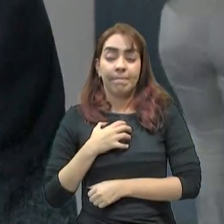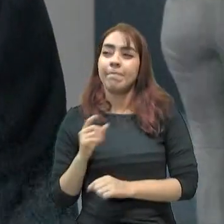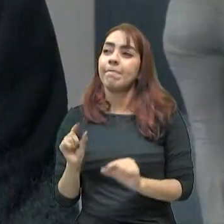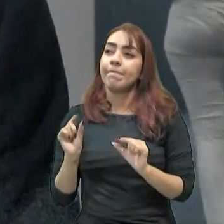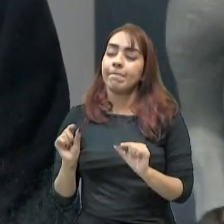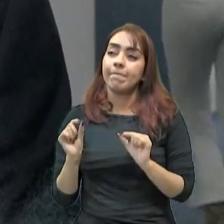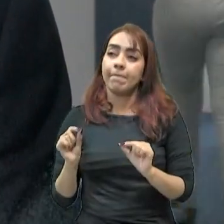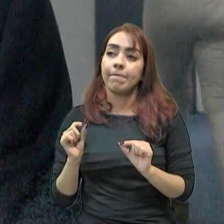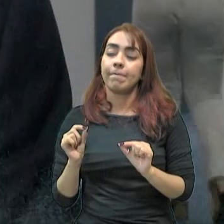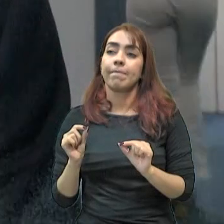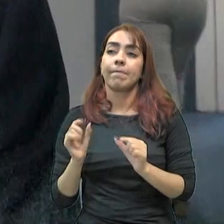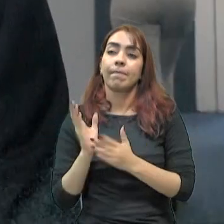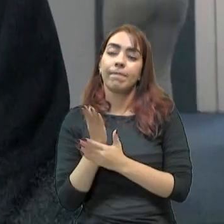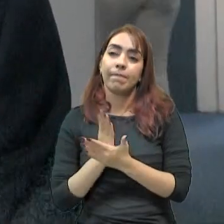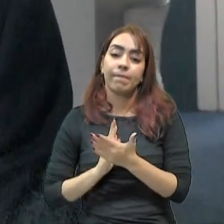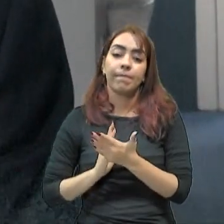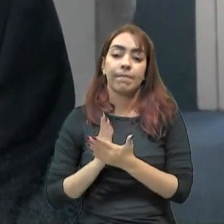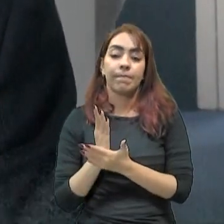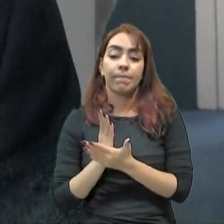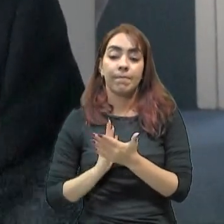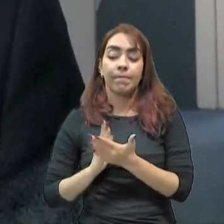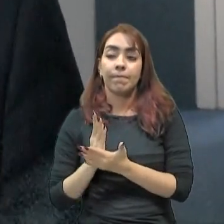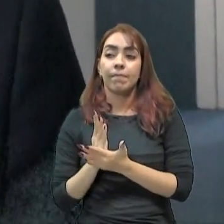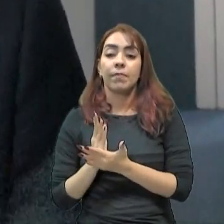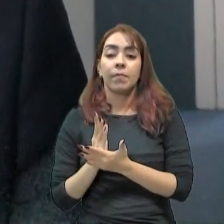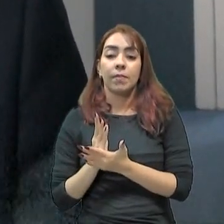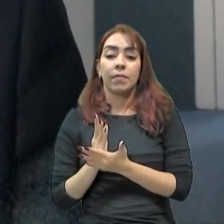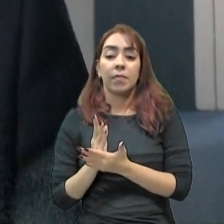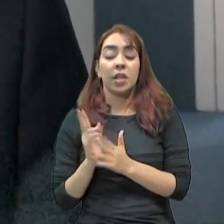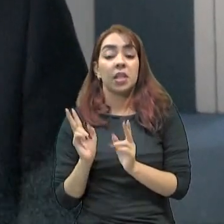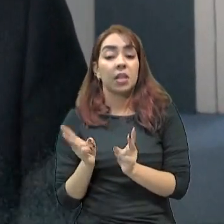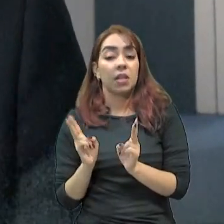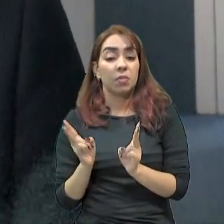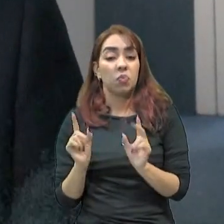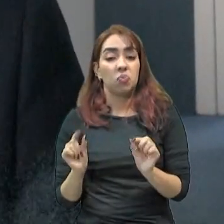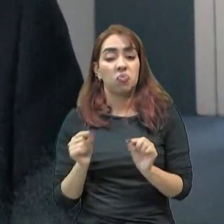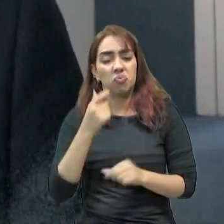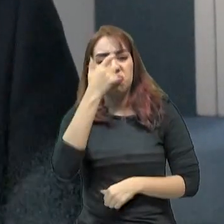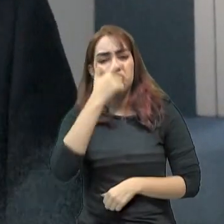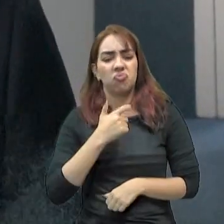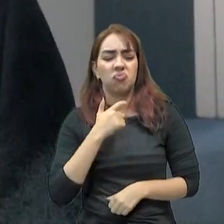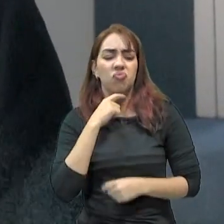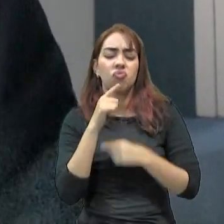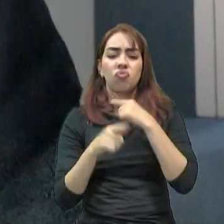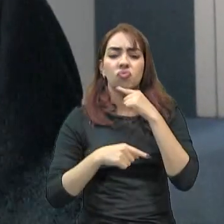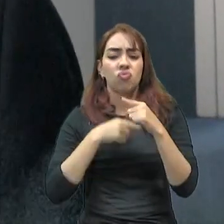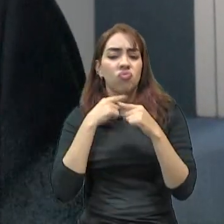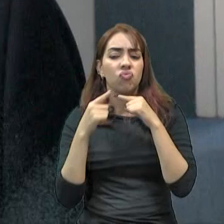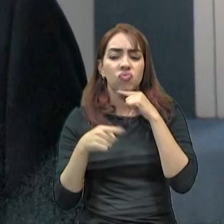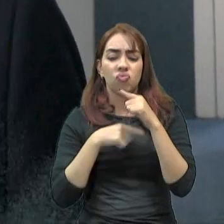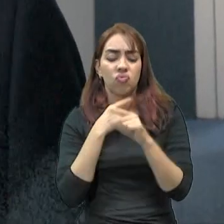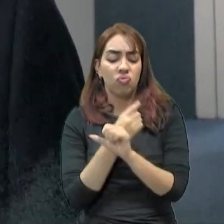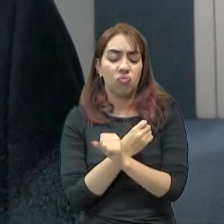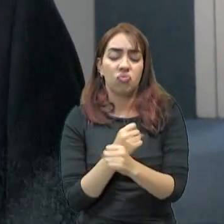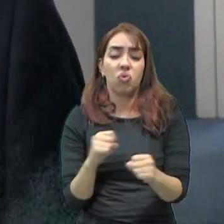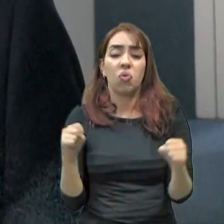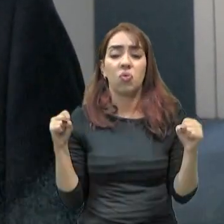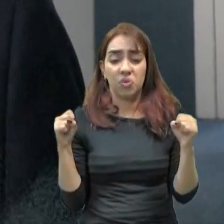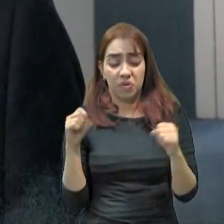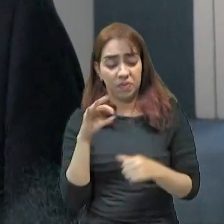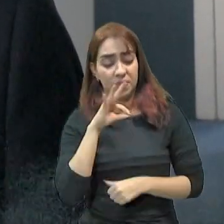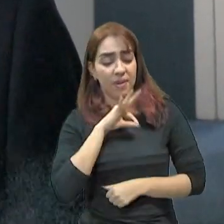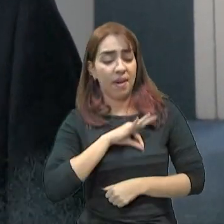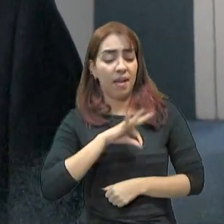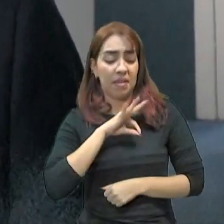que leva a uma visão que ele não tem capacidade de se sustentar pela sua